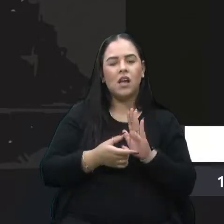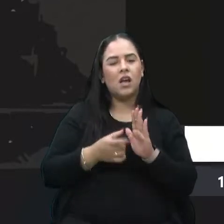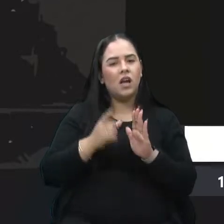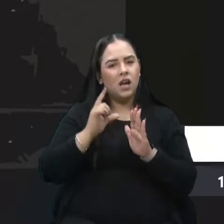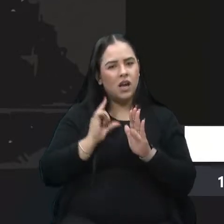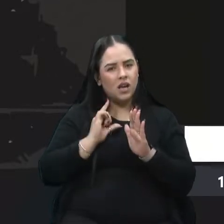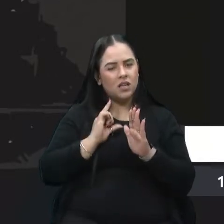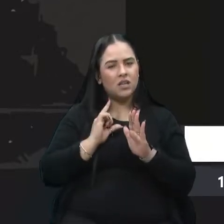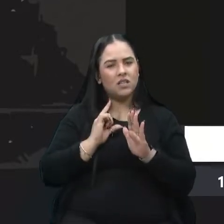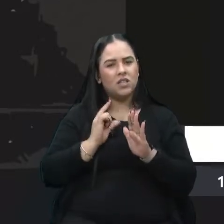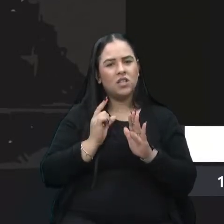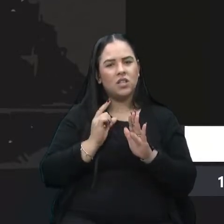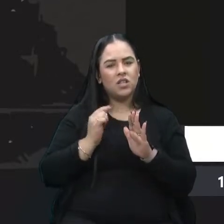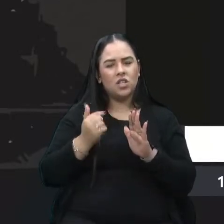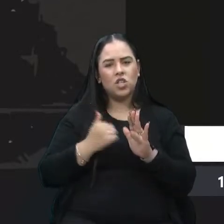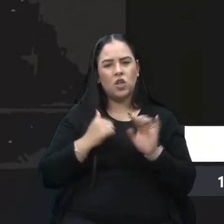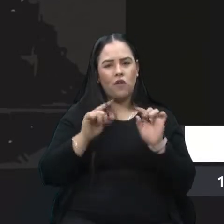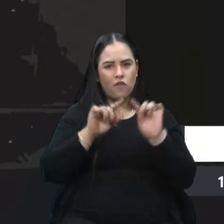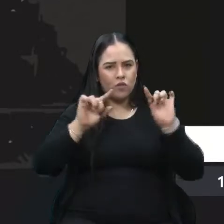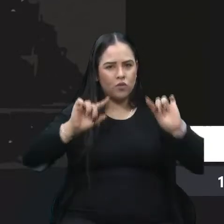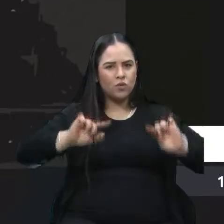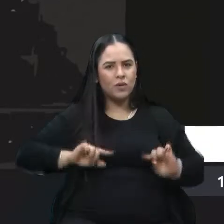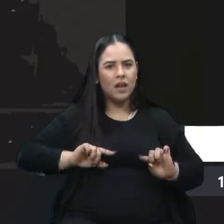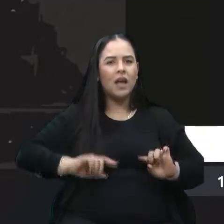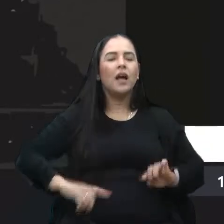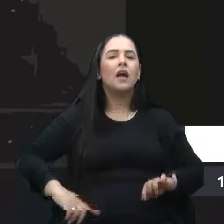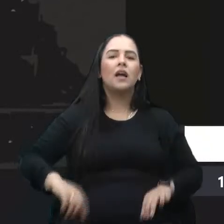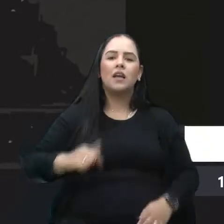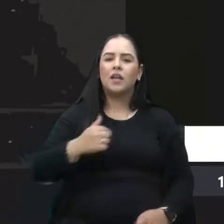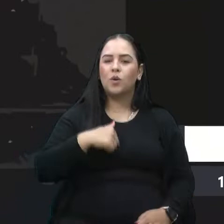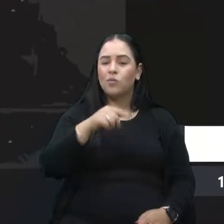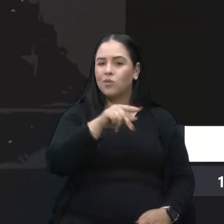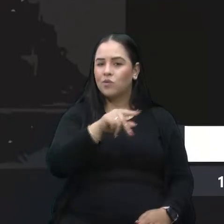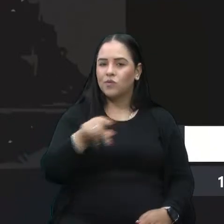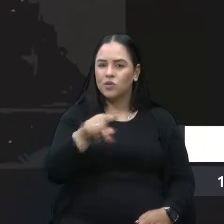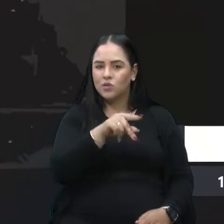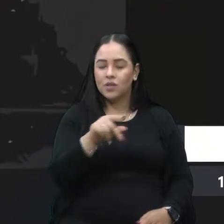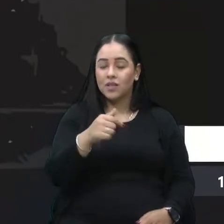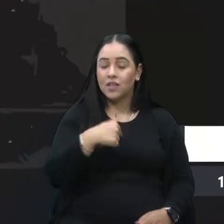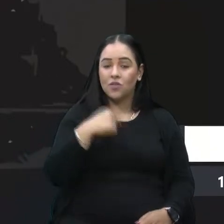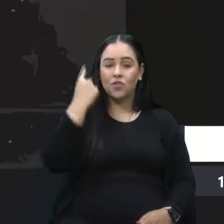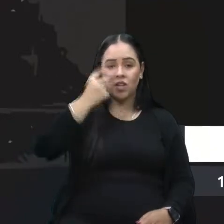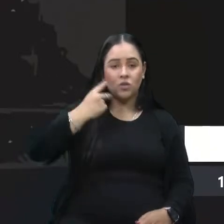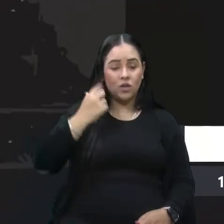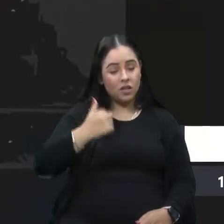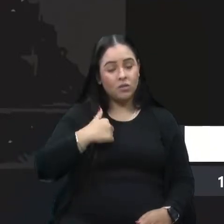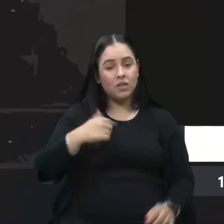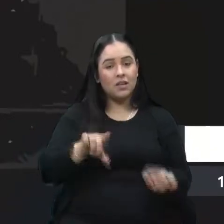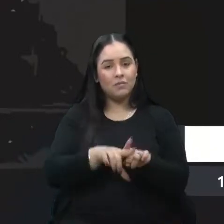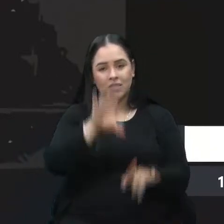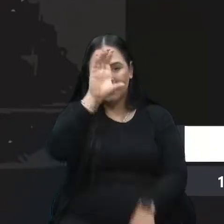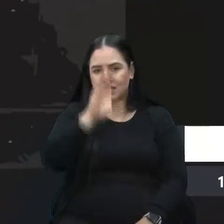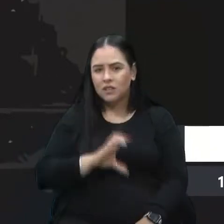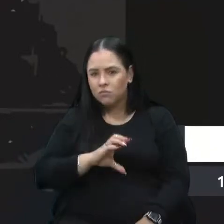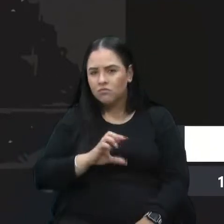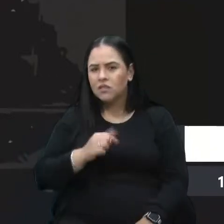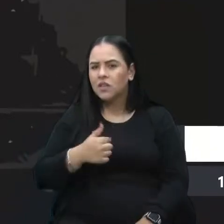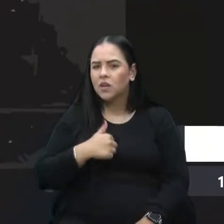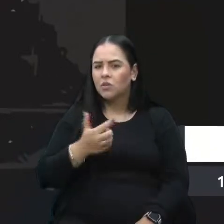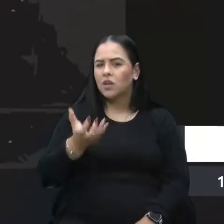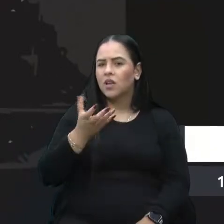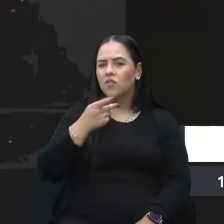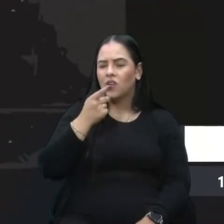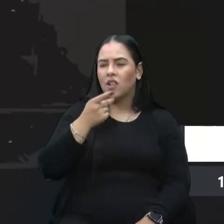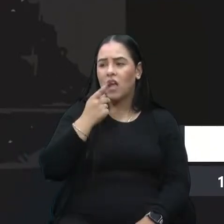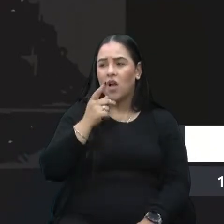ser servidor, de ser professor e de estar vereador, sou cidadão. E queria fazer uma ponderação aqui